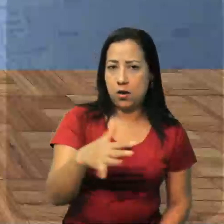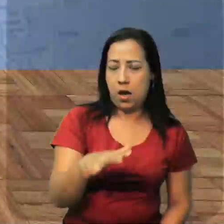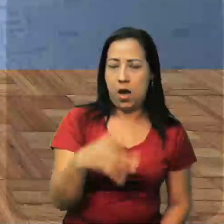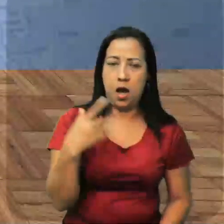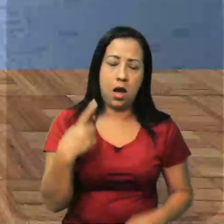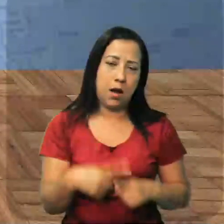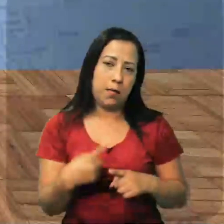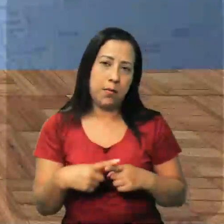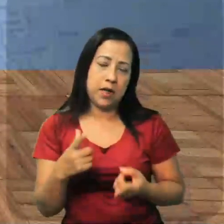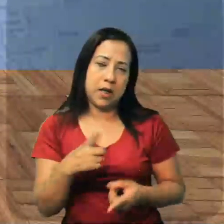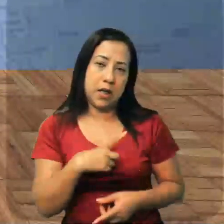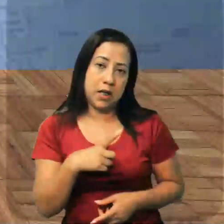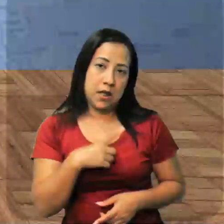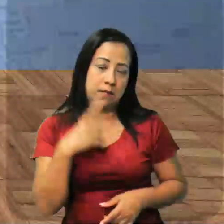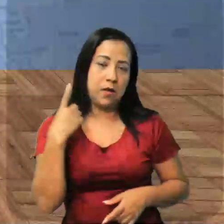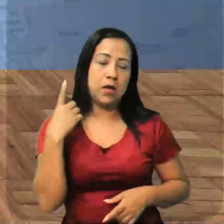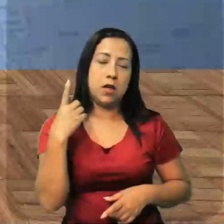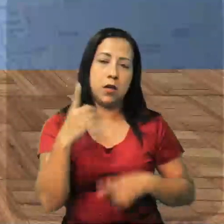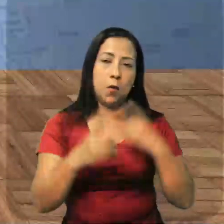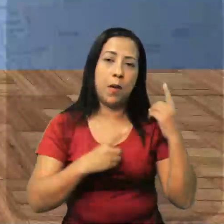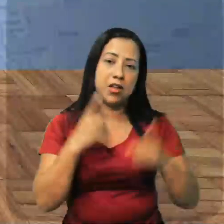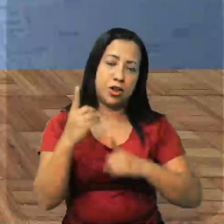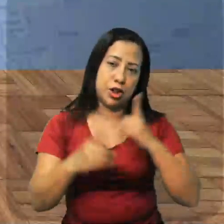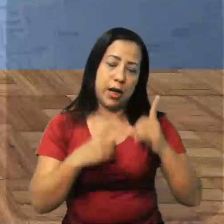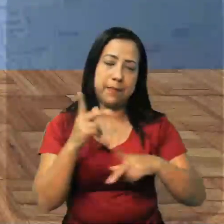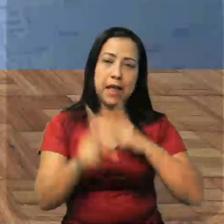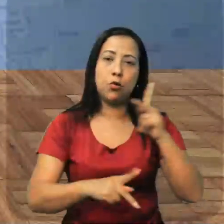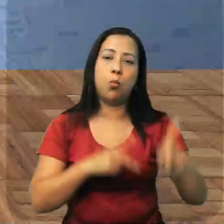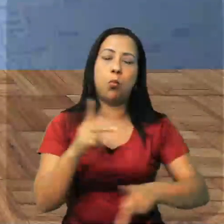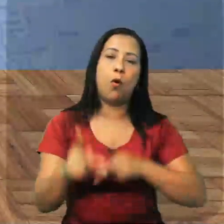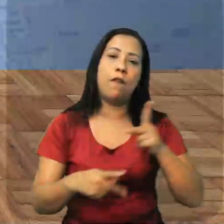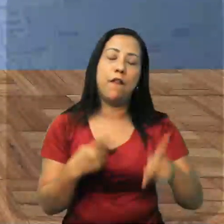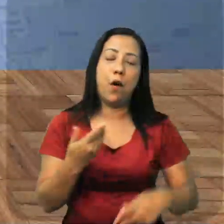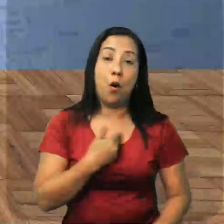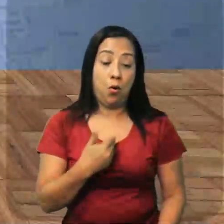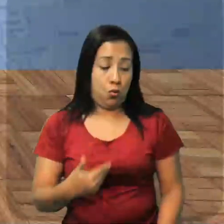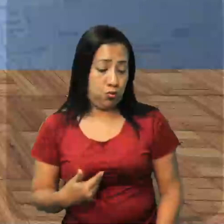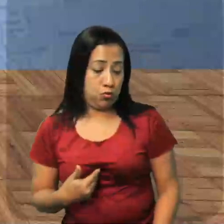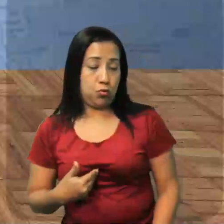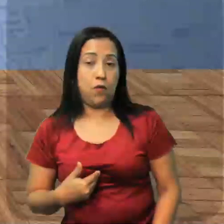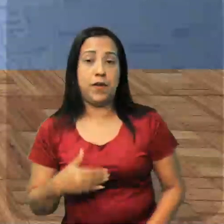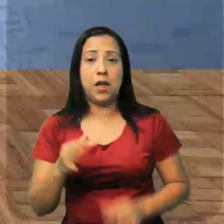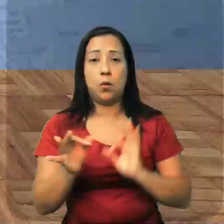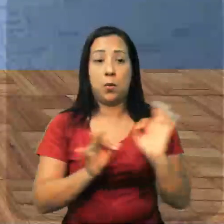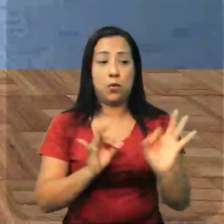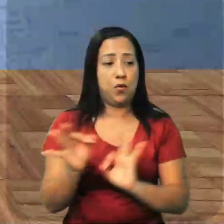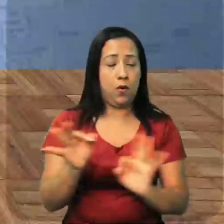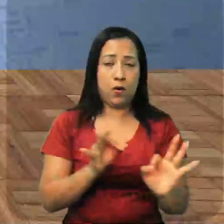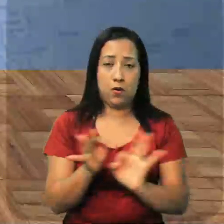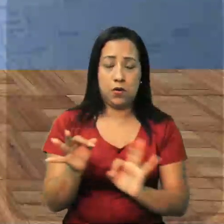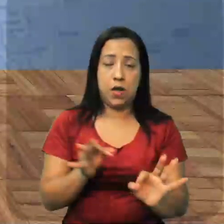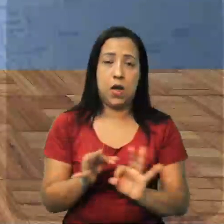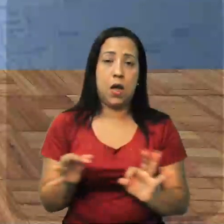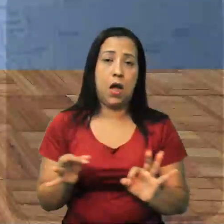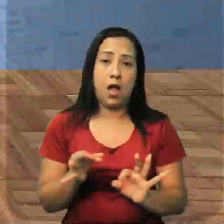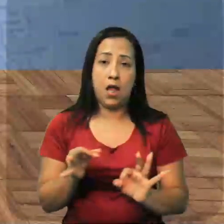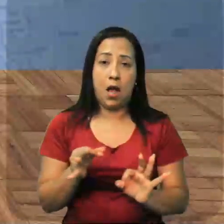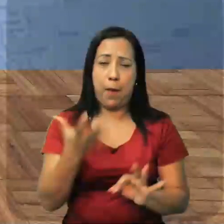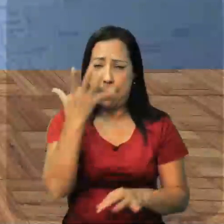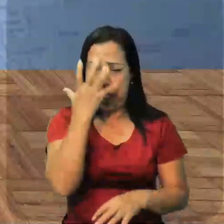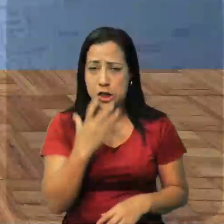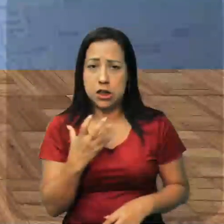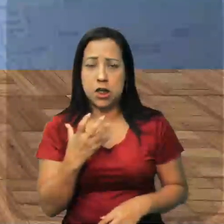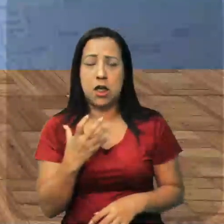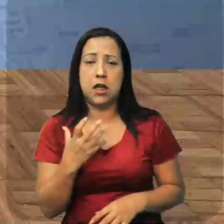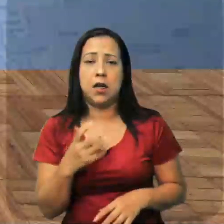dinâmica populacional. E aí os governantes têm que tomar medidas drásticas. O que é medidas drásticas? É aquela